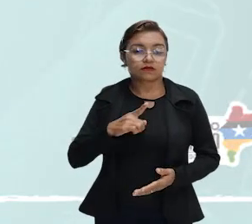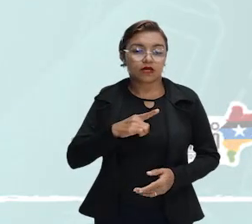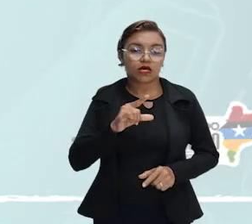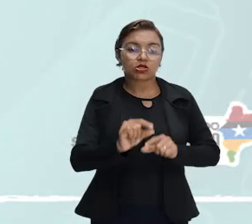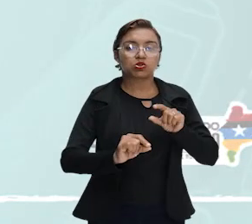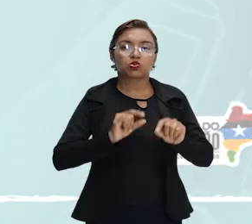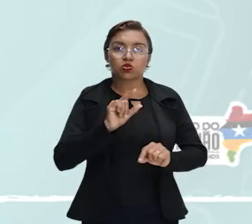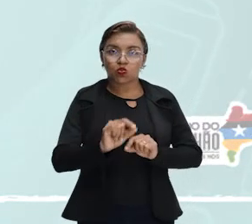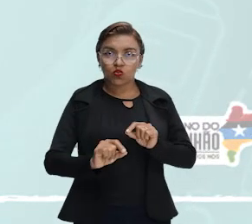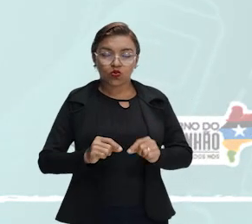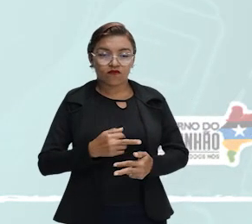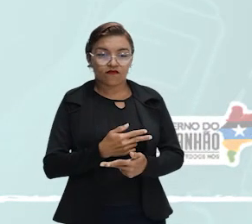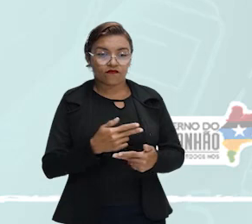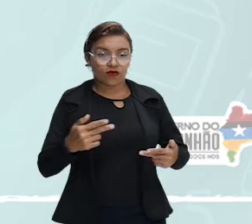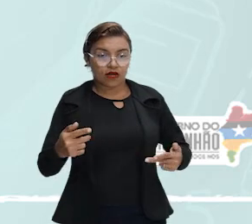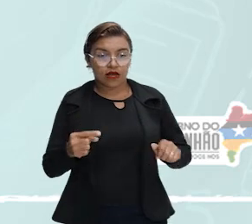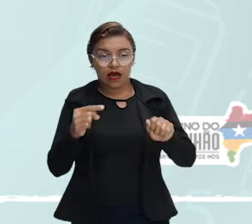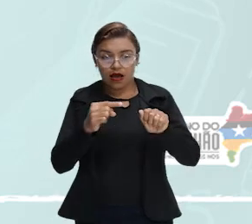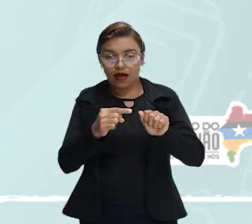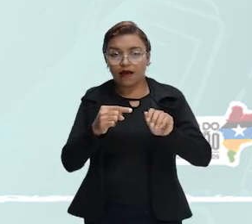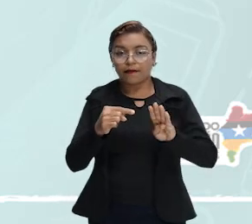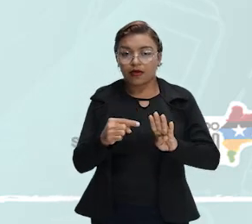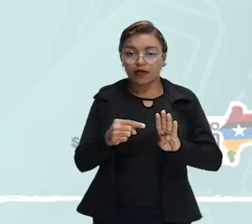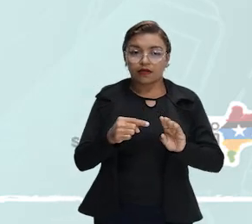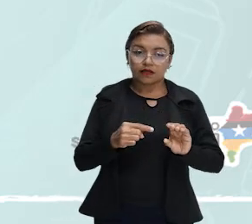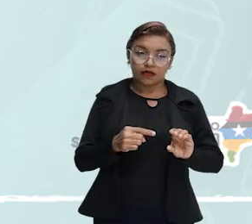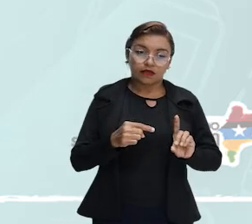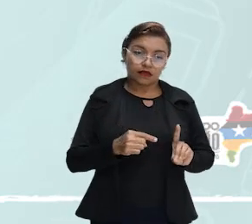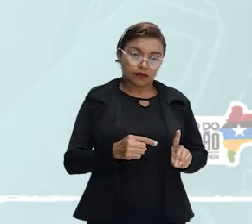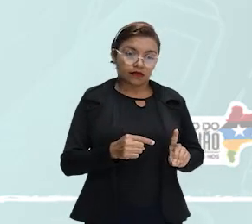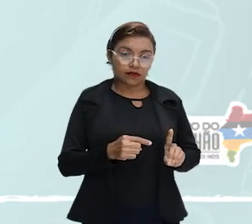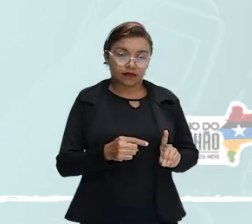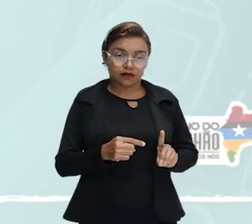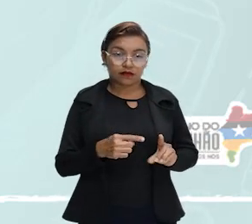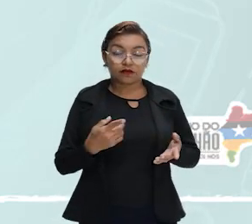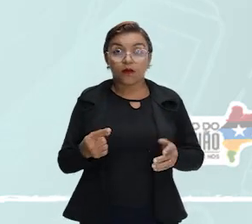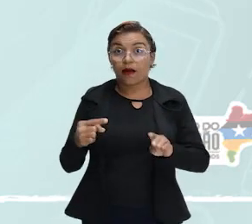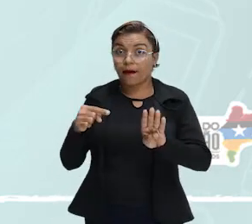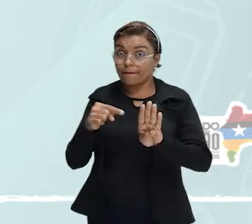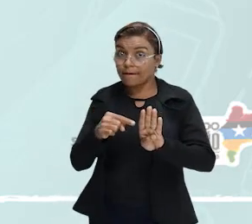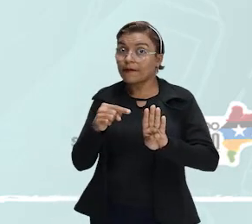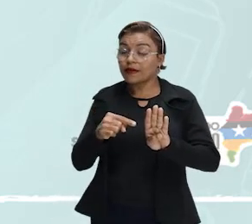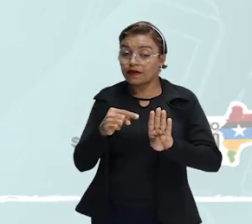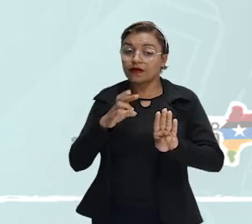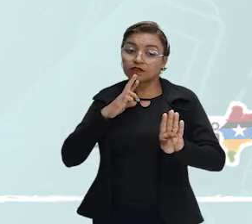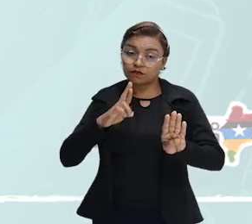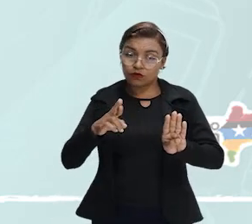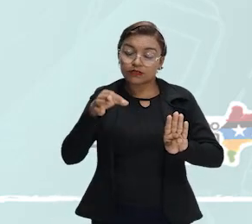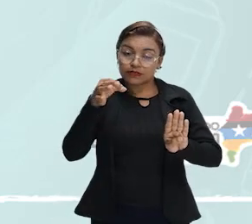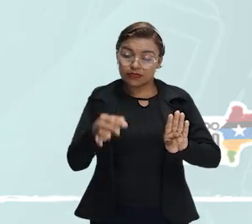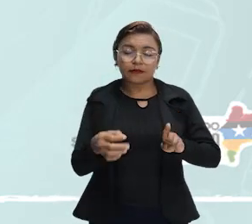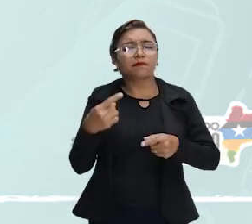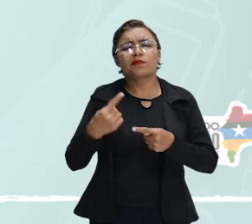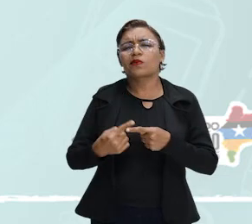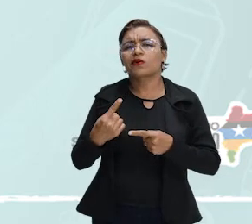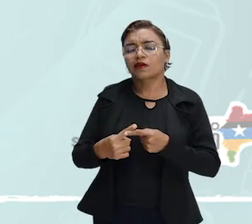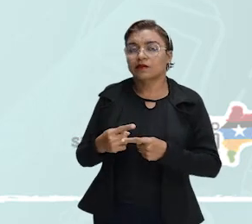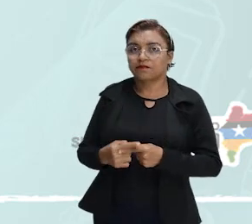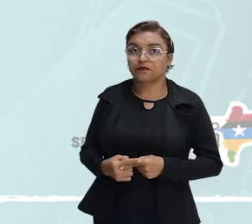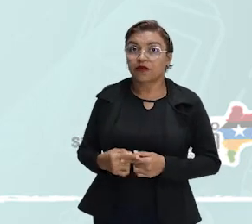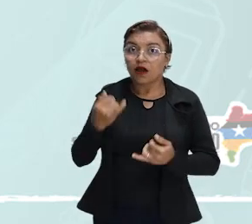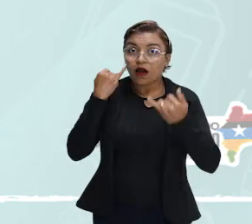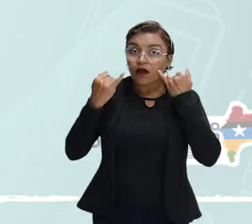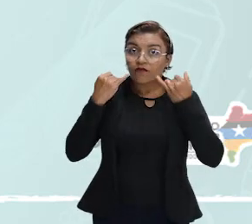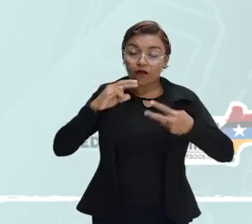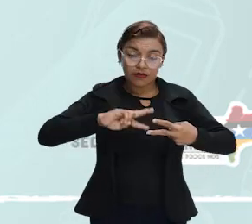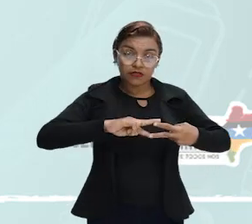mas essa alternativa correta vai ser transcrição reversa. Por quê? A informação genética ela está